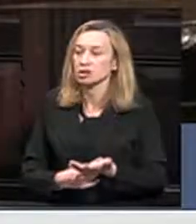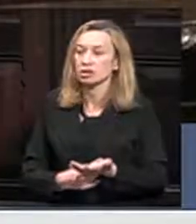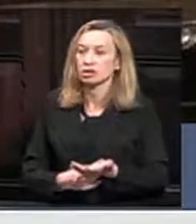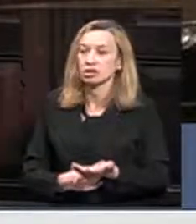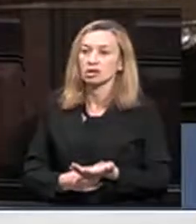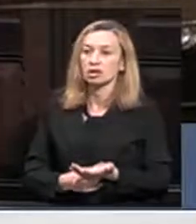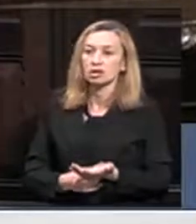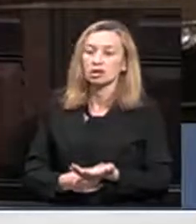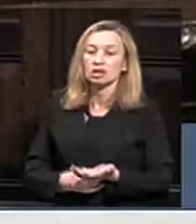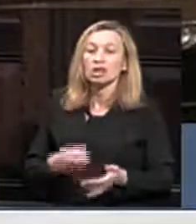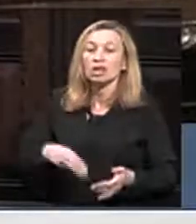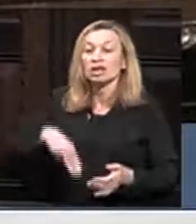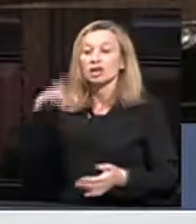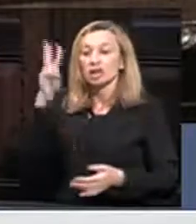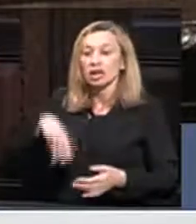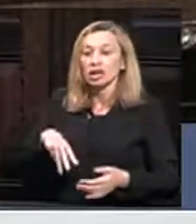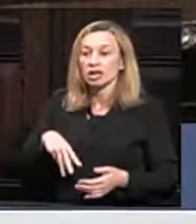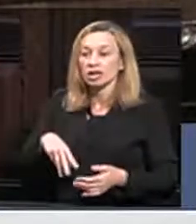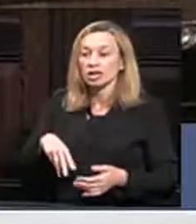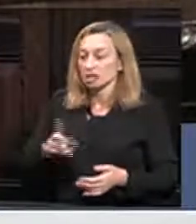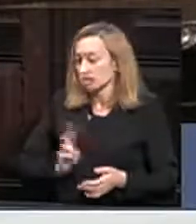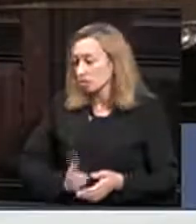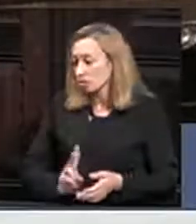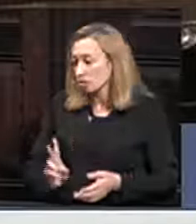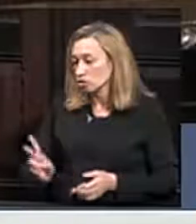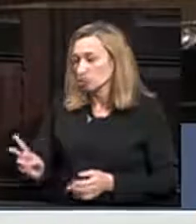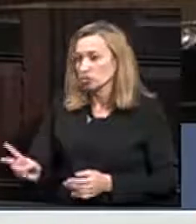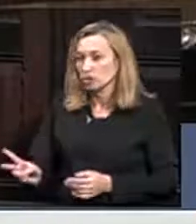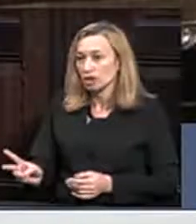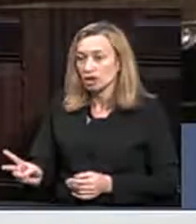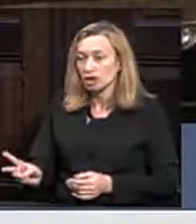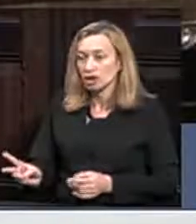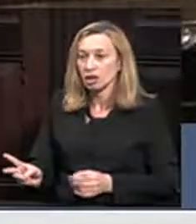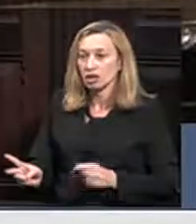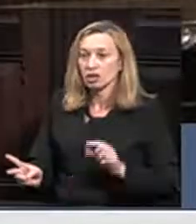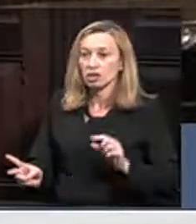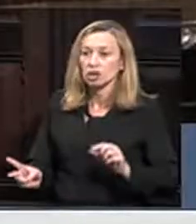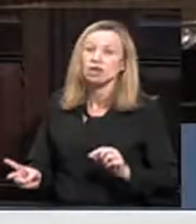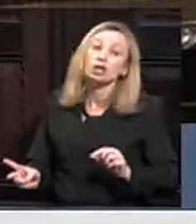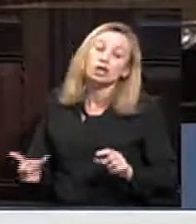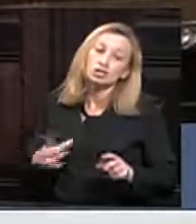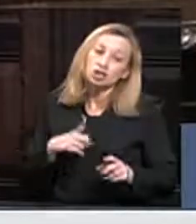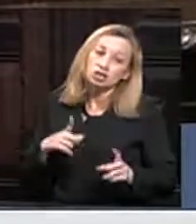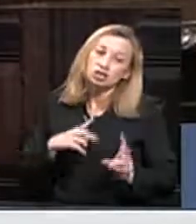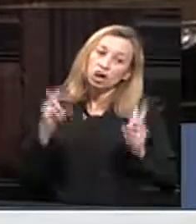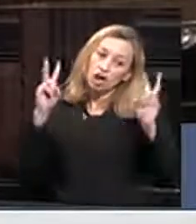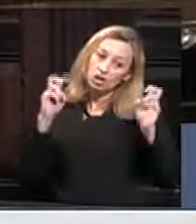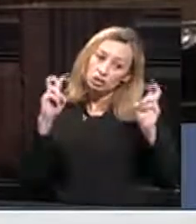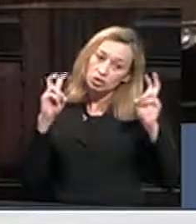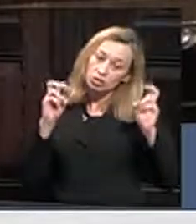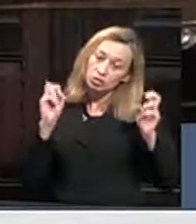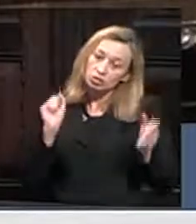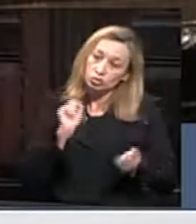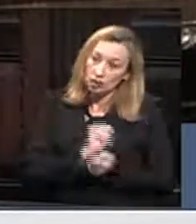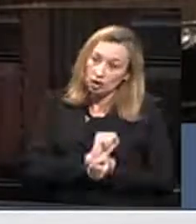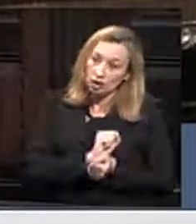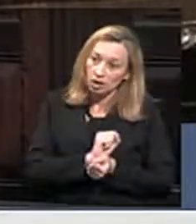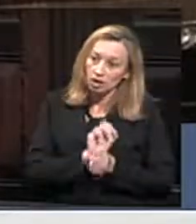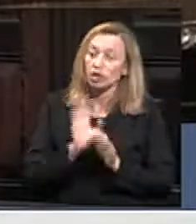caráter continuado e de medidas que tinham um caráter pontual. No que se refere